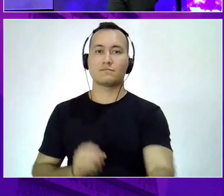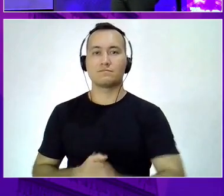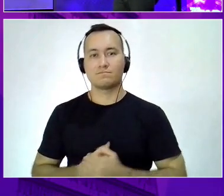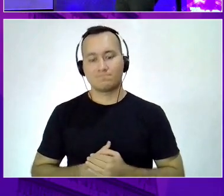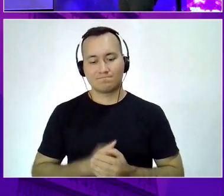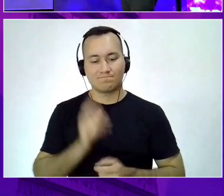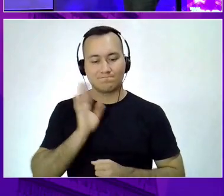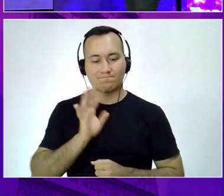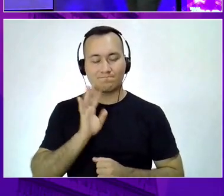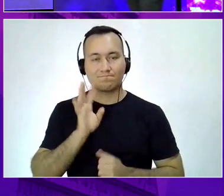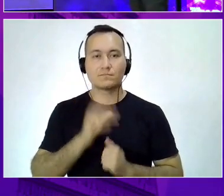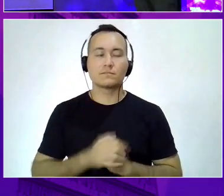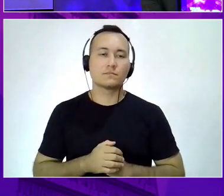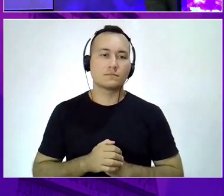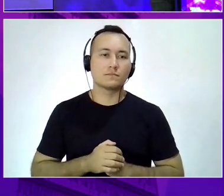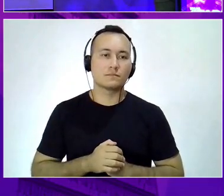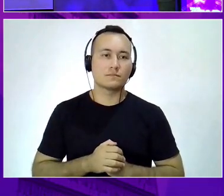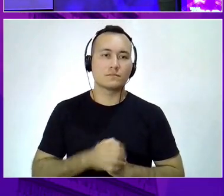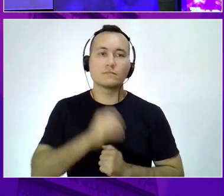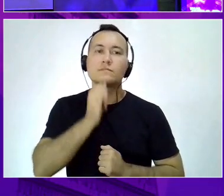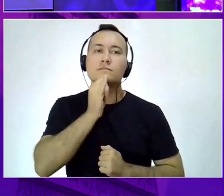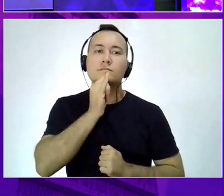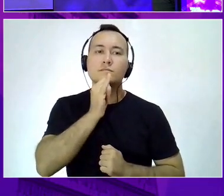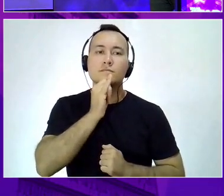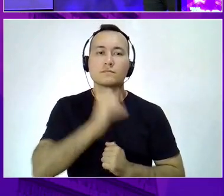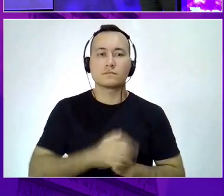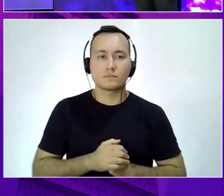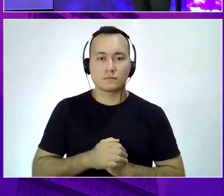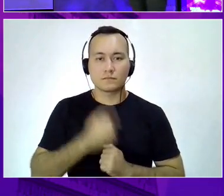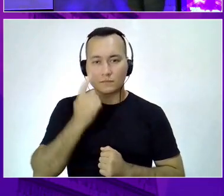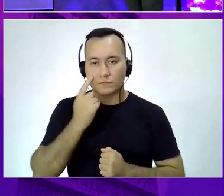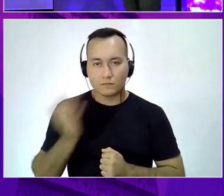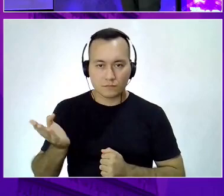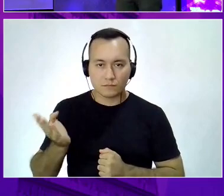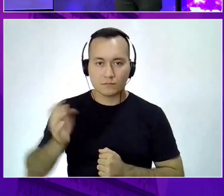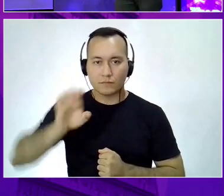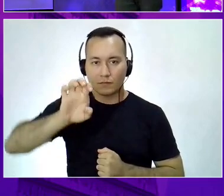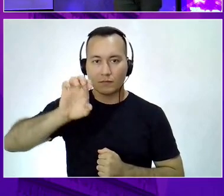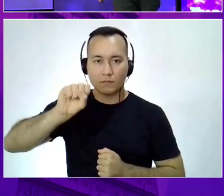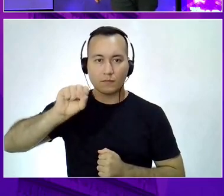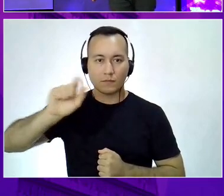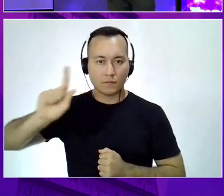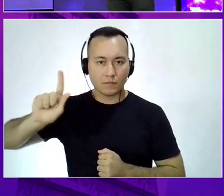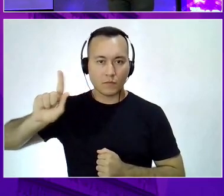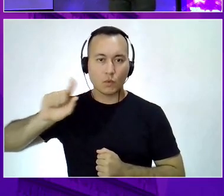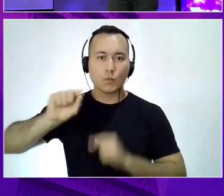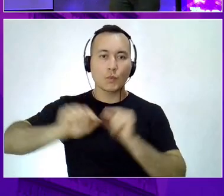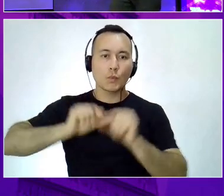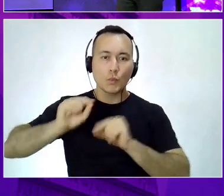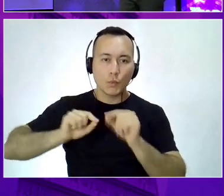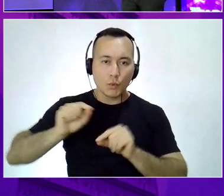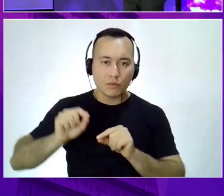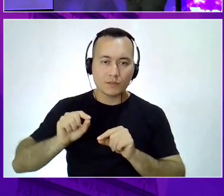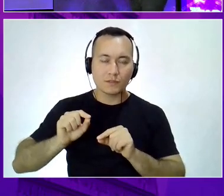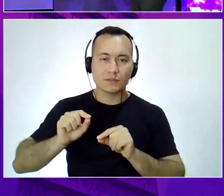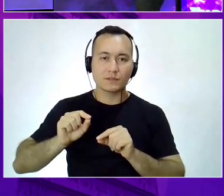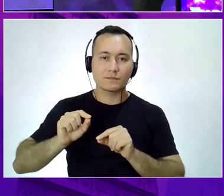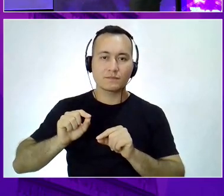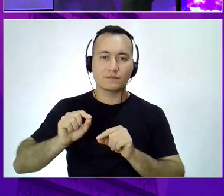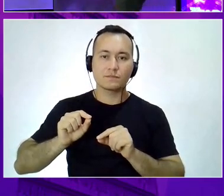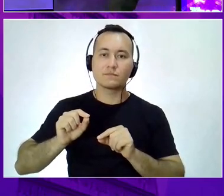ESG, Environmental, Social e Governmental. Ó, gastei, hein? Mas a